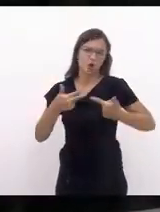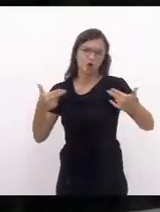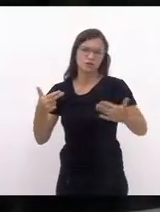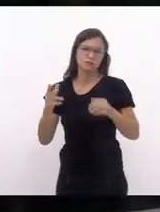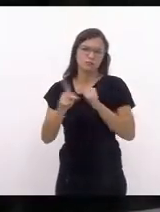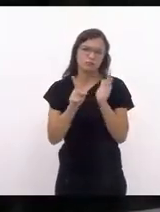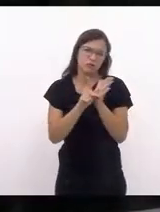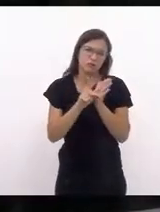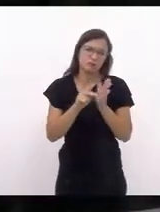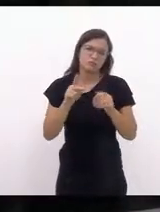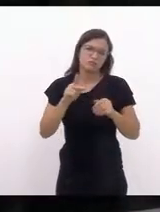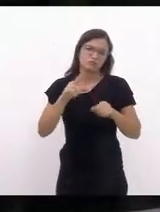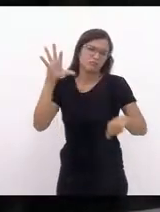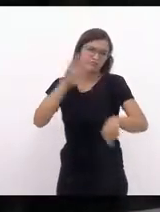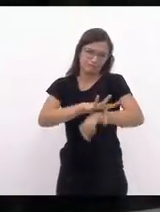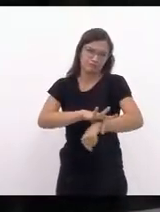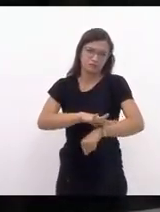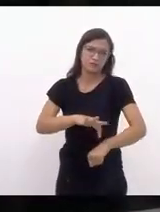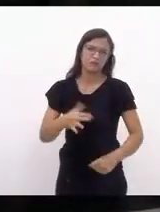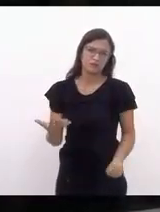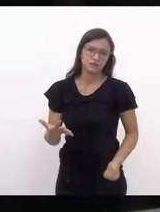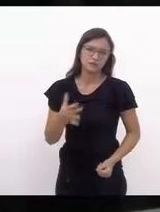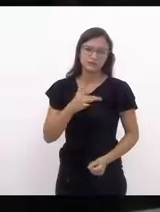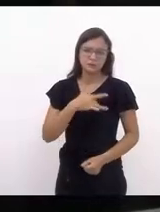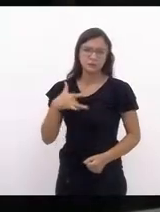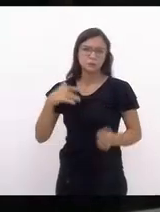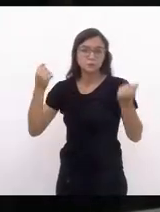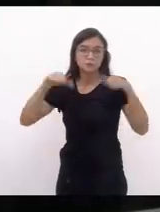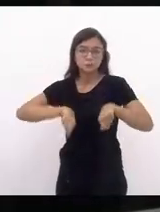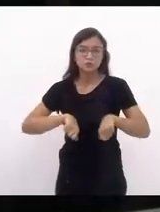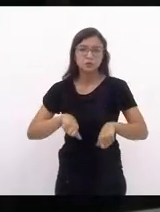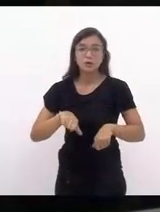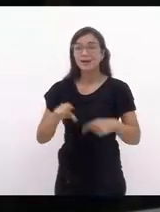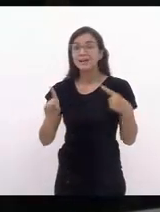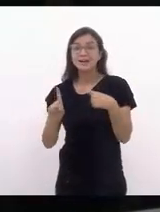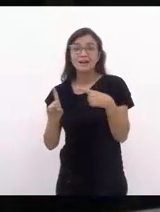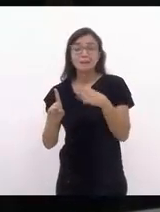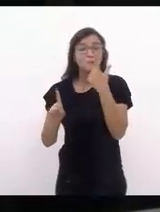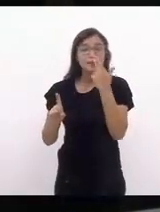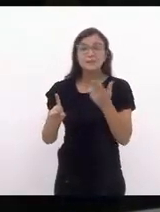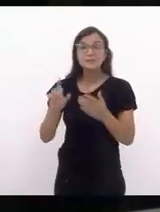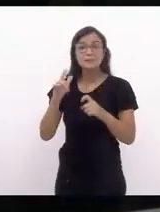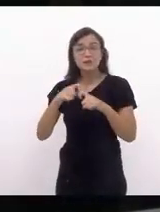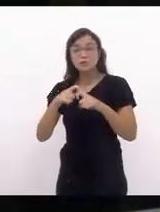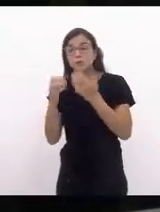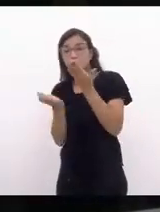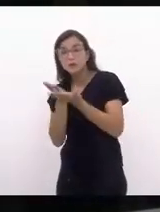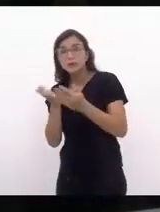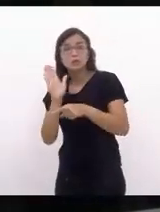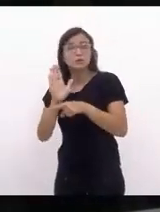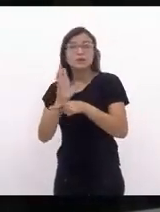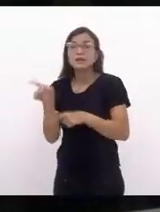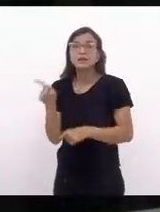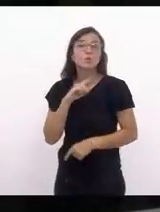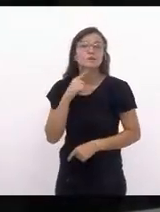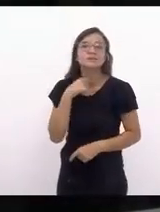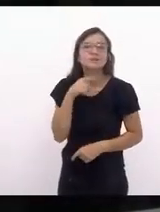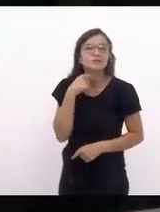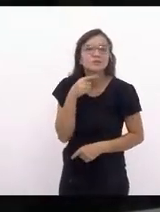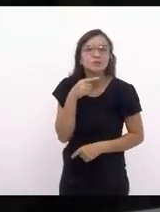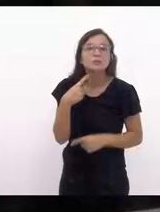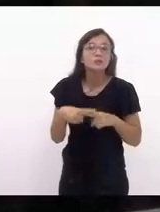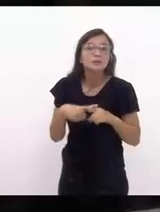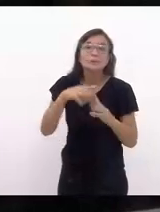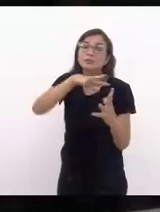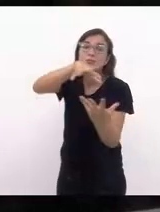e o que que acontece ele não conseguiu ser cuidado ele não conseguiu ir no médico ele não conseguiu ser amparado